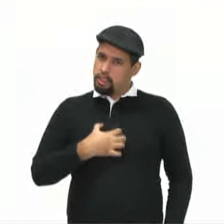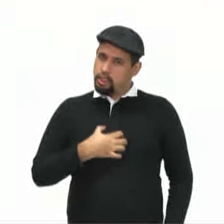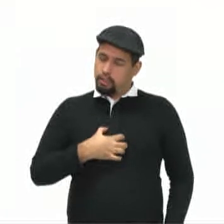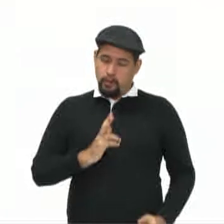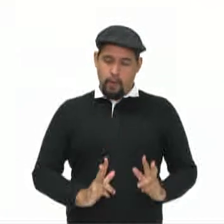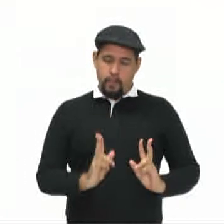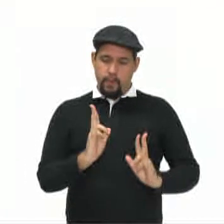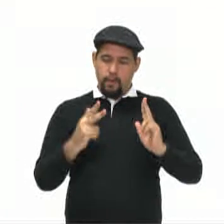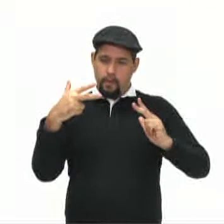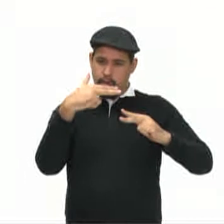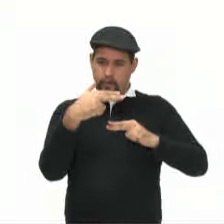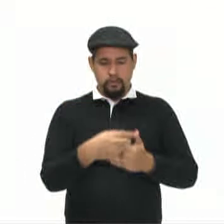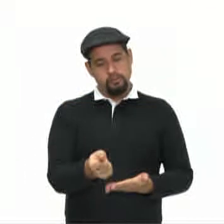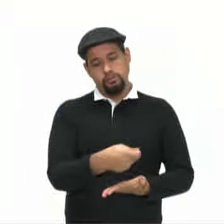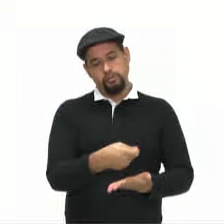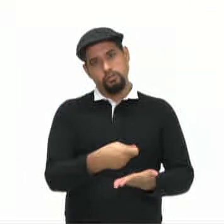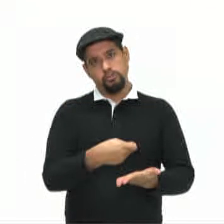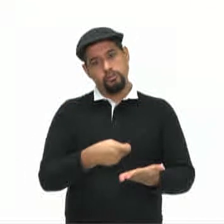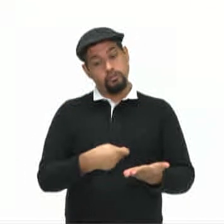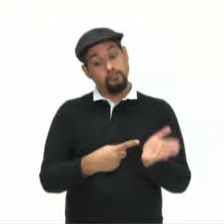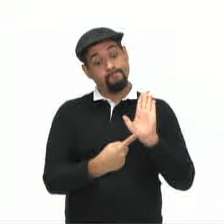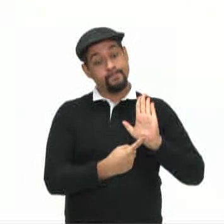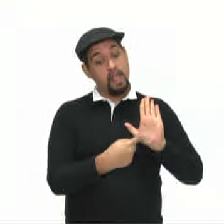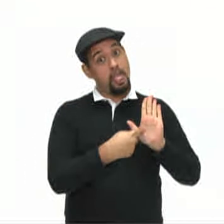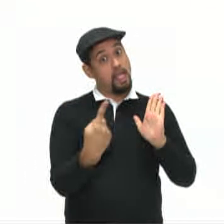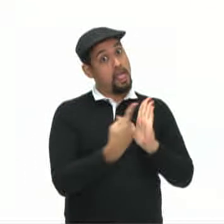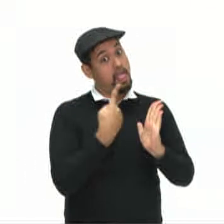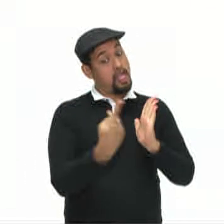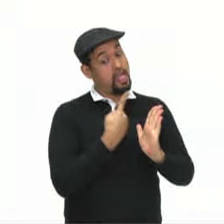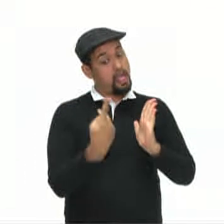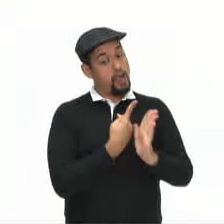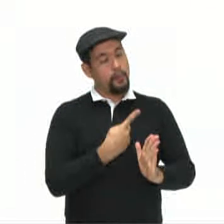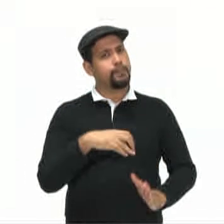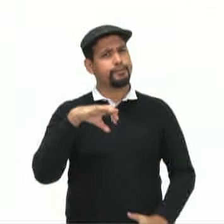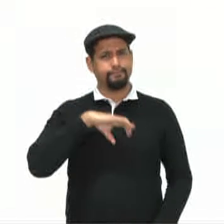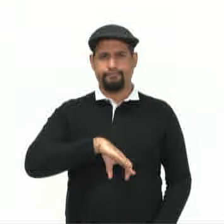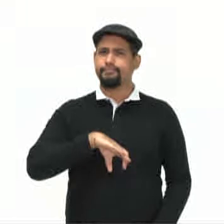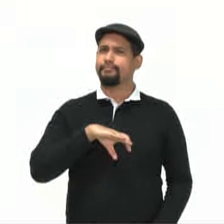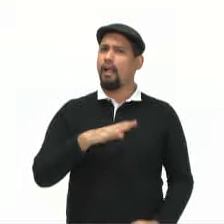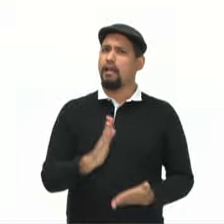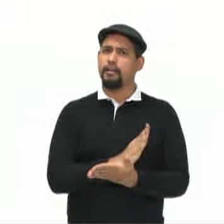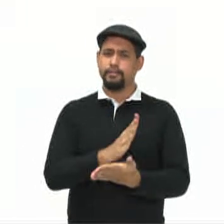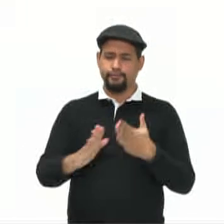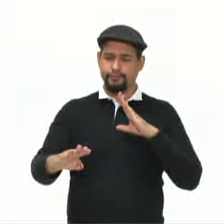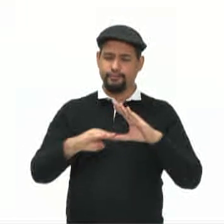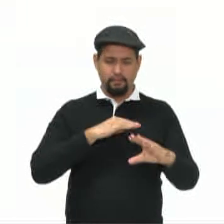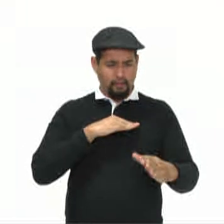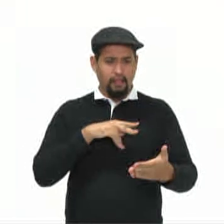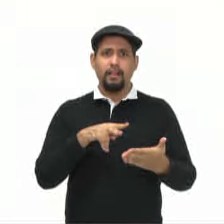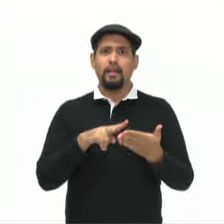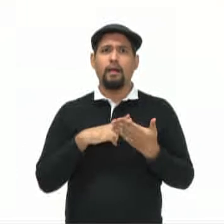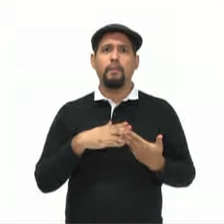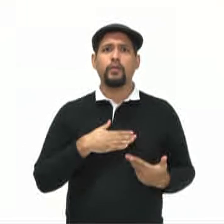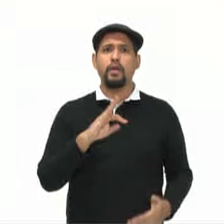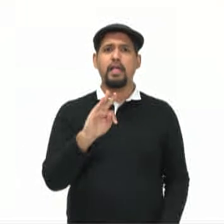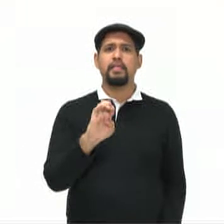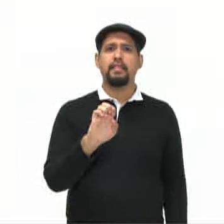de crônica anotado, apontando erros de português. Um deles chegou a me passar um